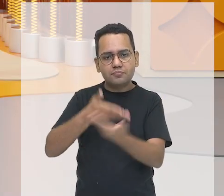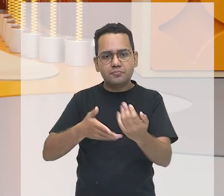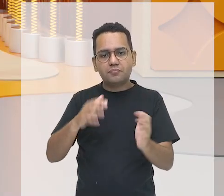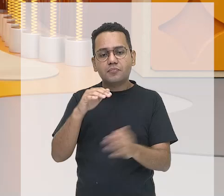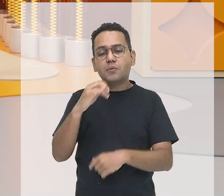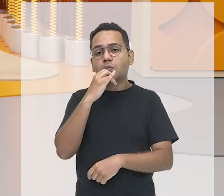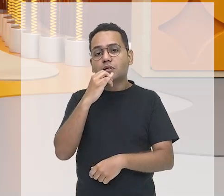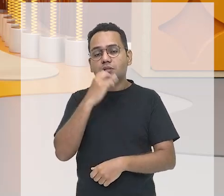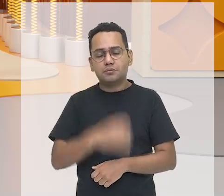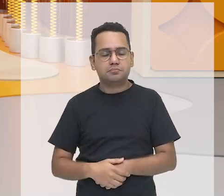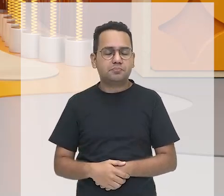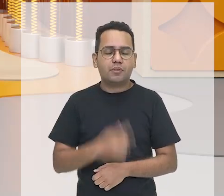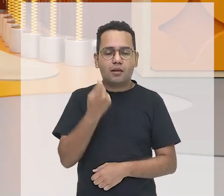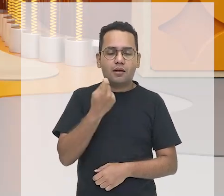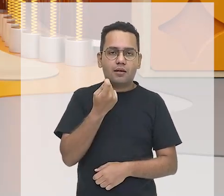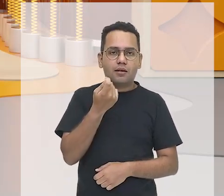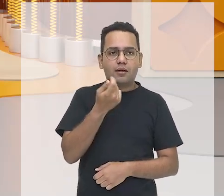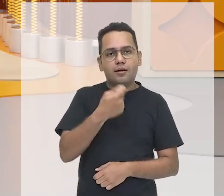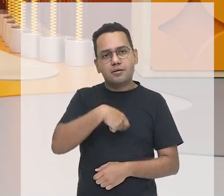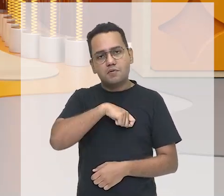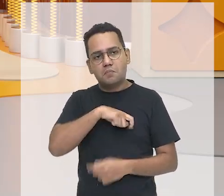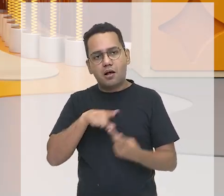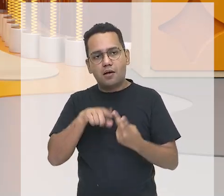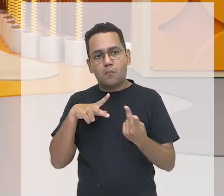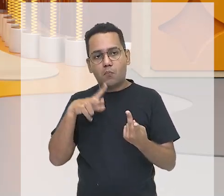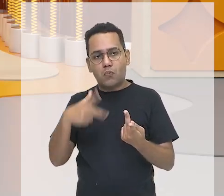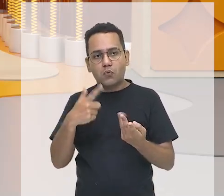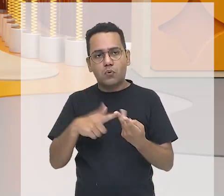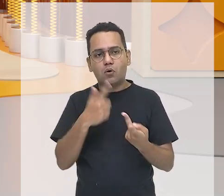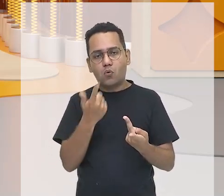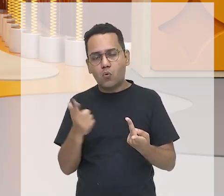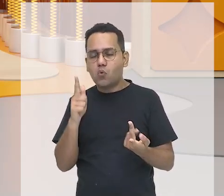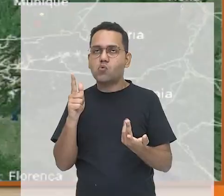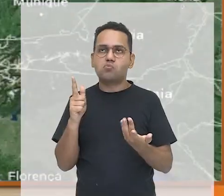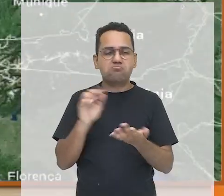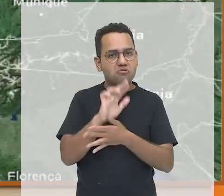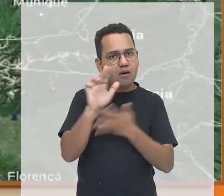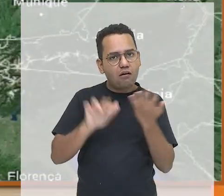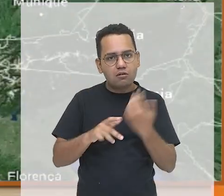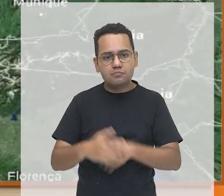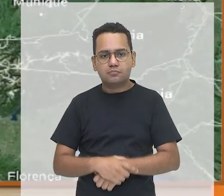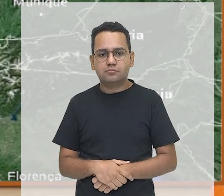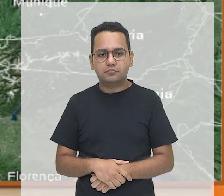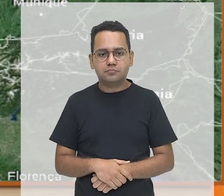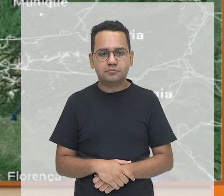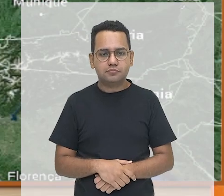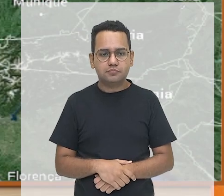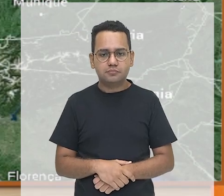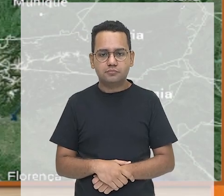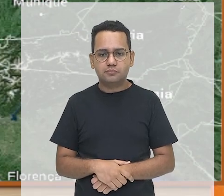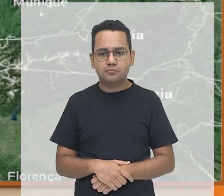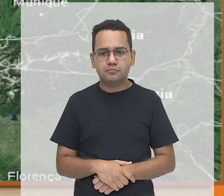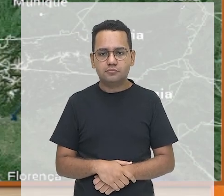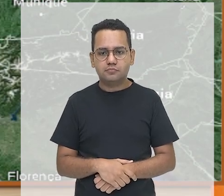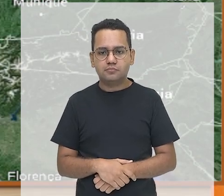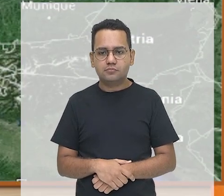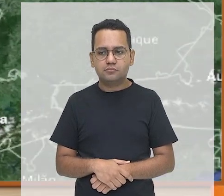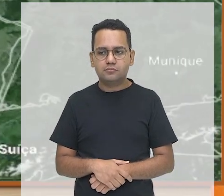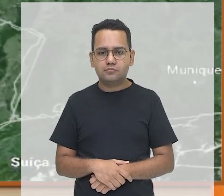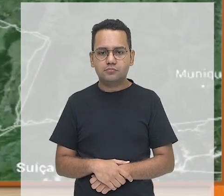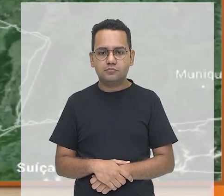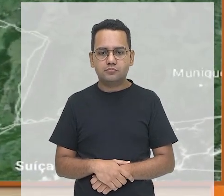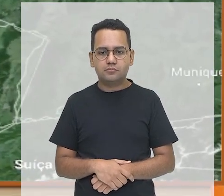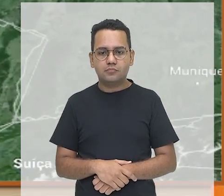estão próximos, a França, a Bélgica, os Países Baixos, né? Também vai existir a conexão